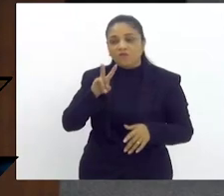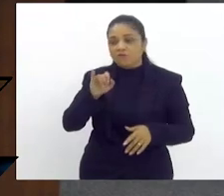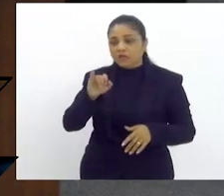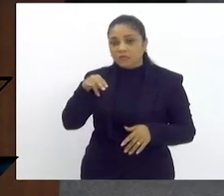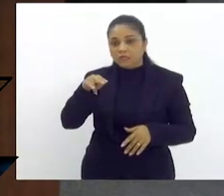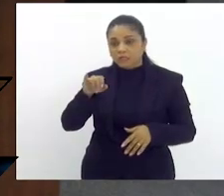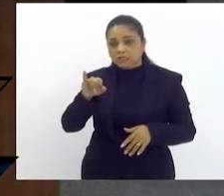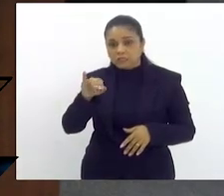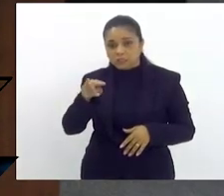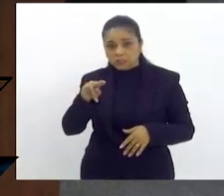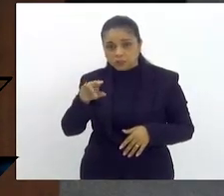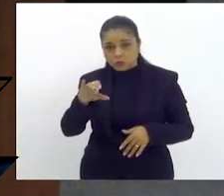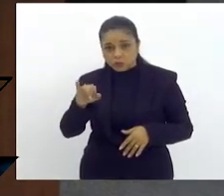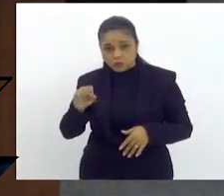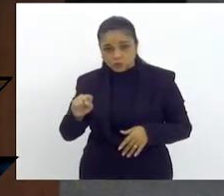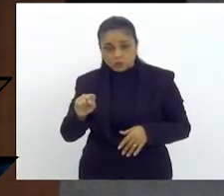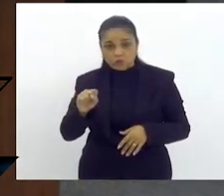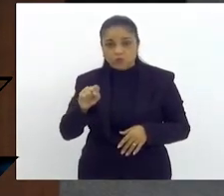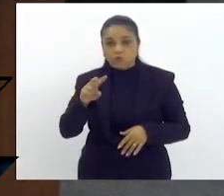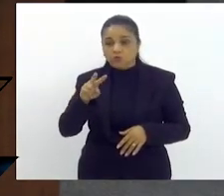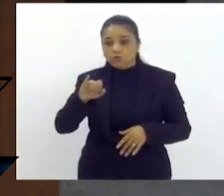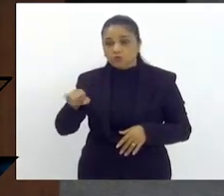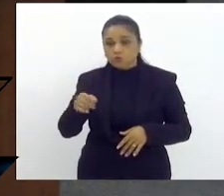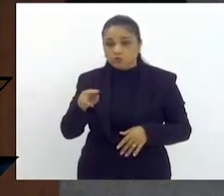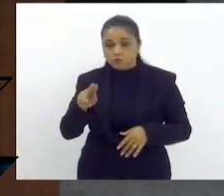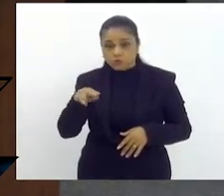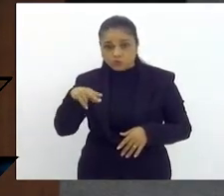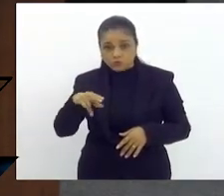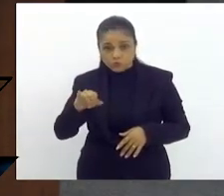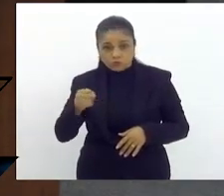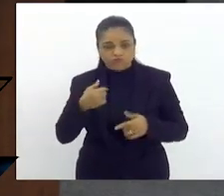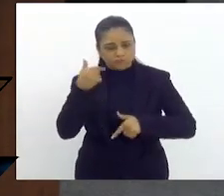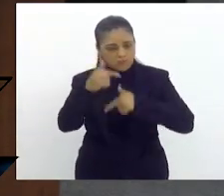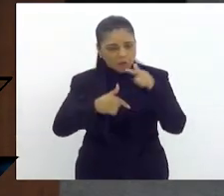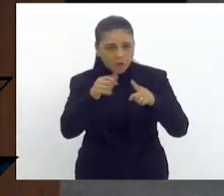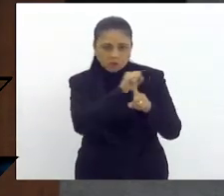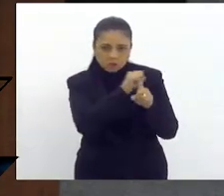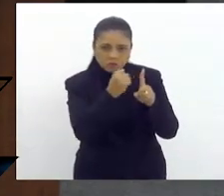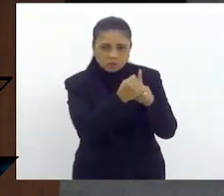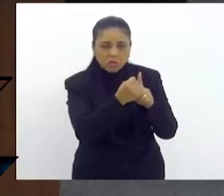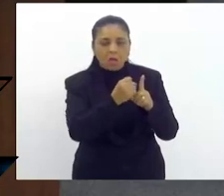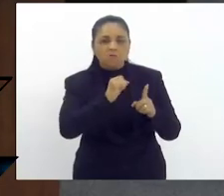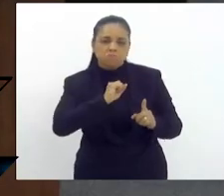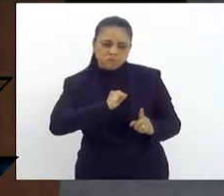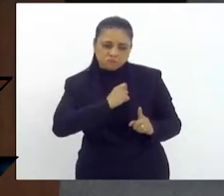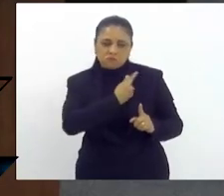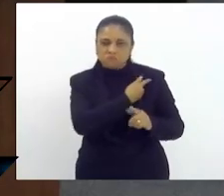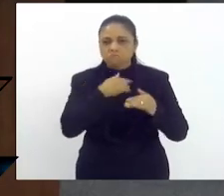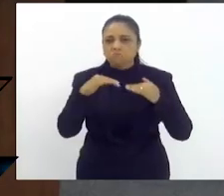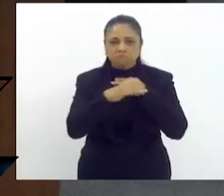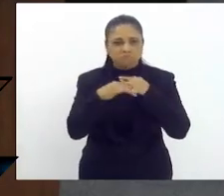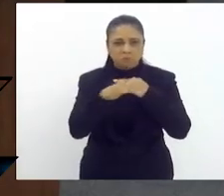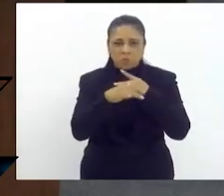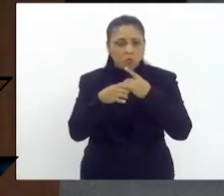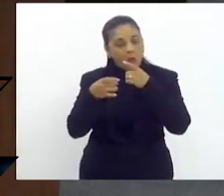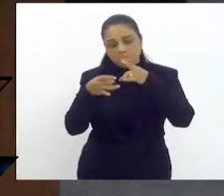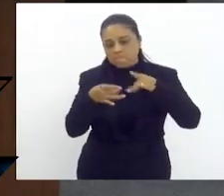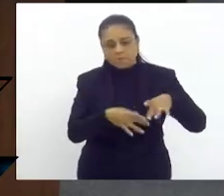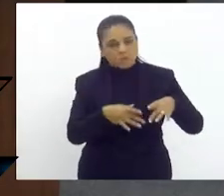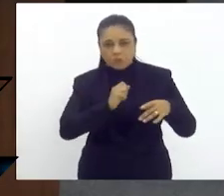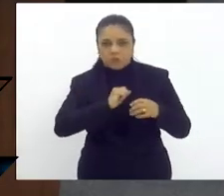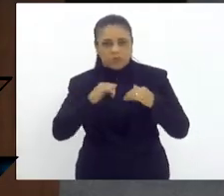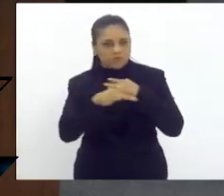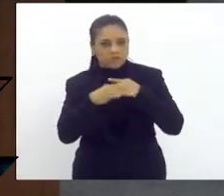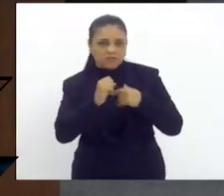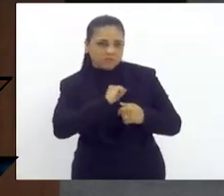Presidente social na cidade de São Gonçalo muito bacana onde ele não abandonou sua ele tá